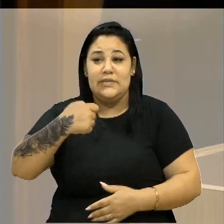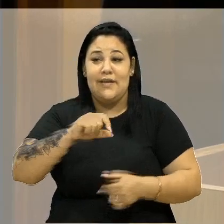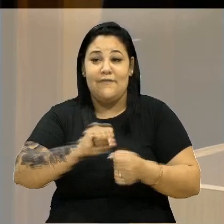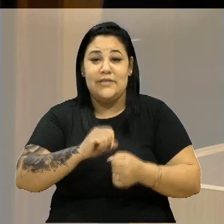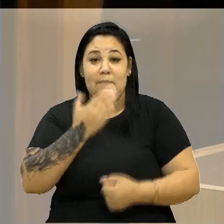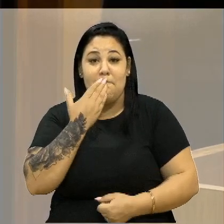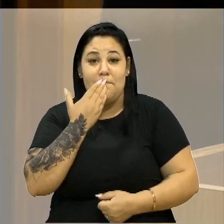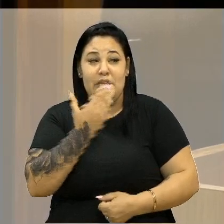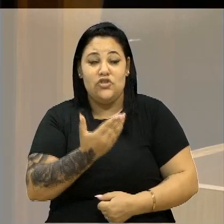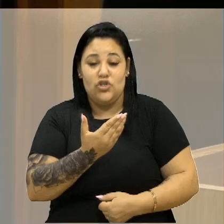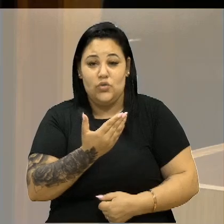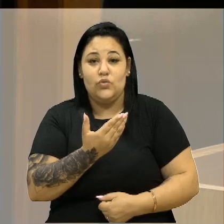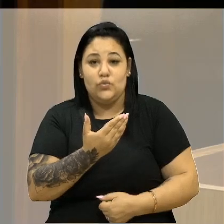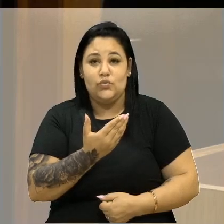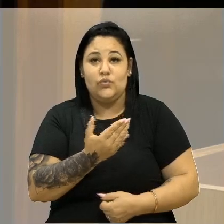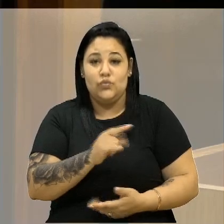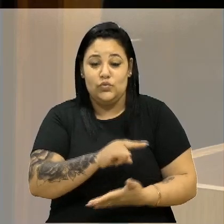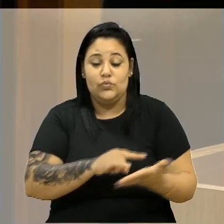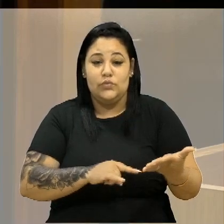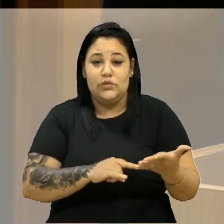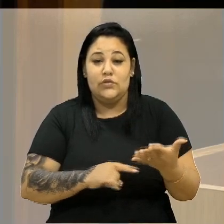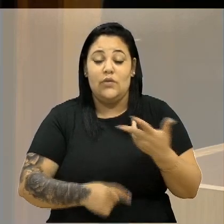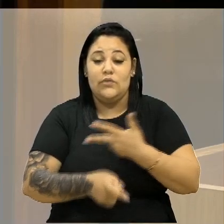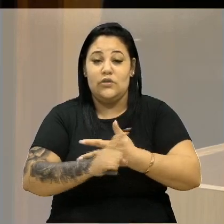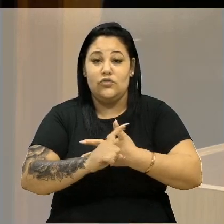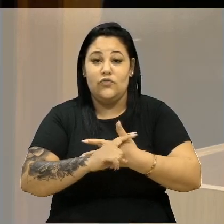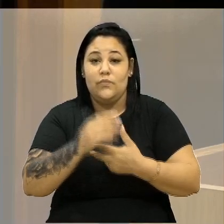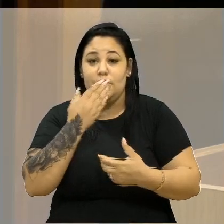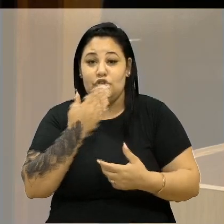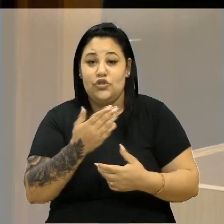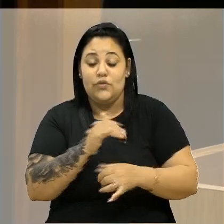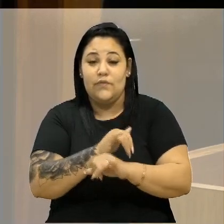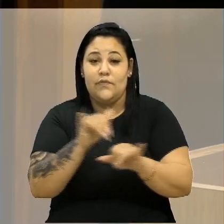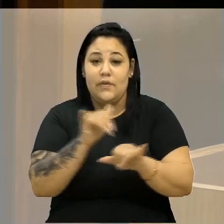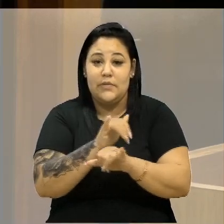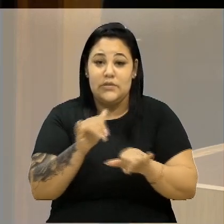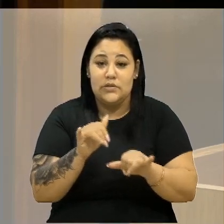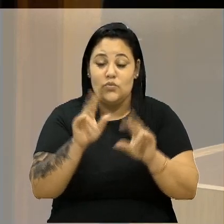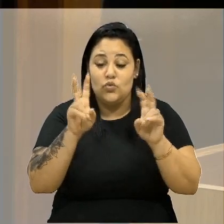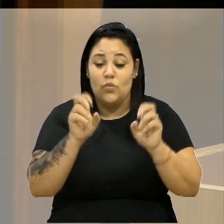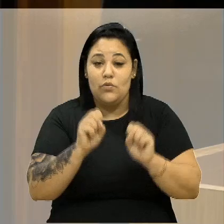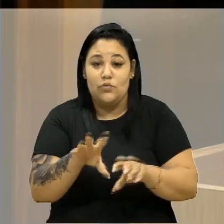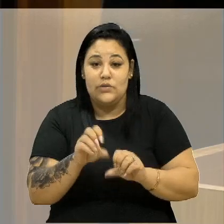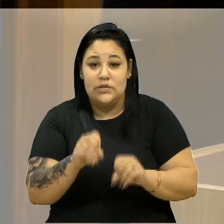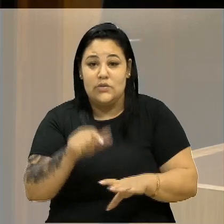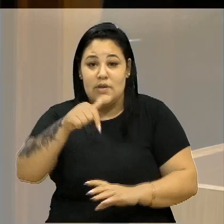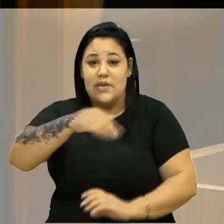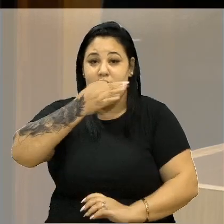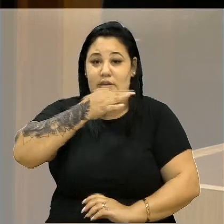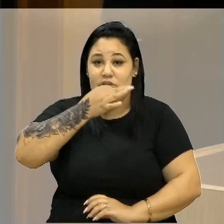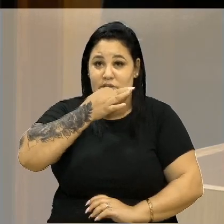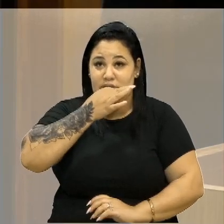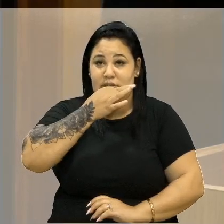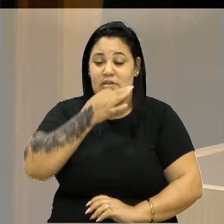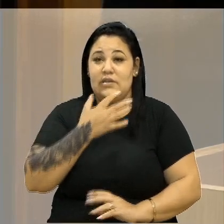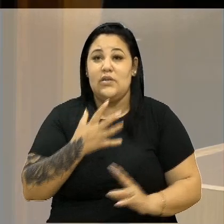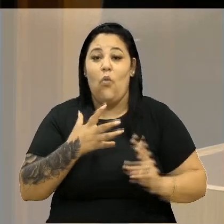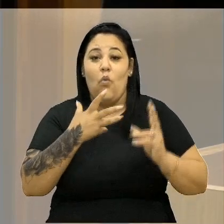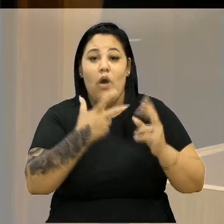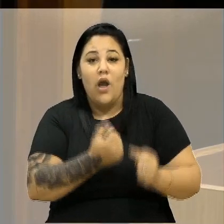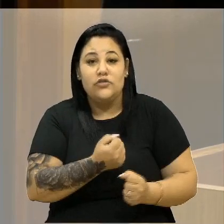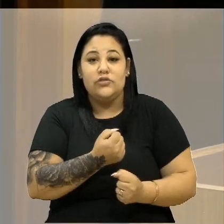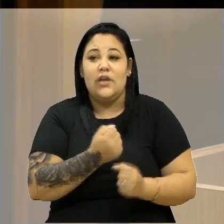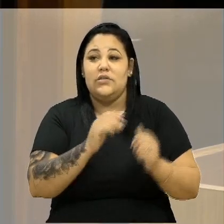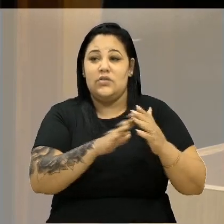requerimentos ao Poder Executivo pedindo informações sobre o ensino em Caxias do Sul, sobre quantidade de escolas,